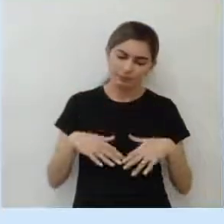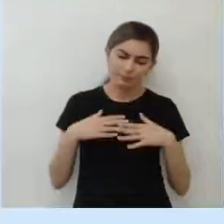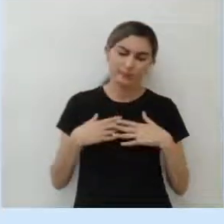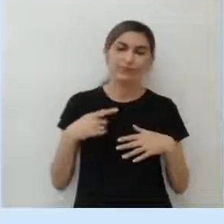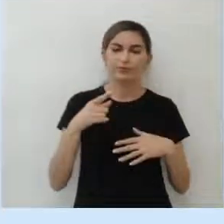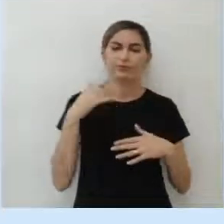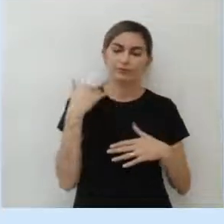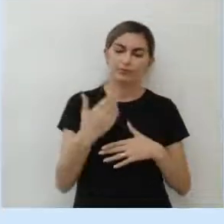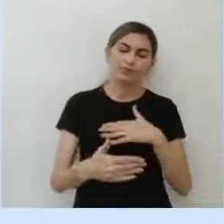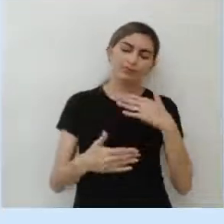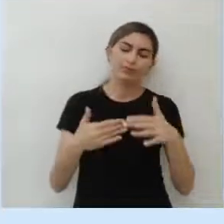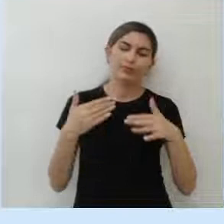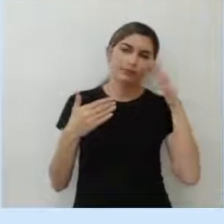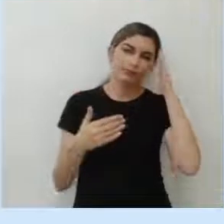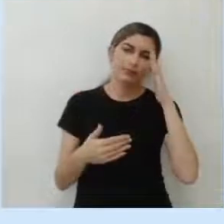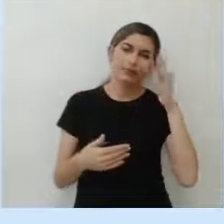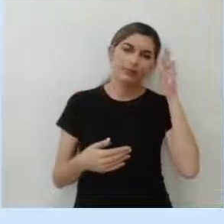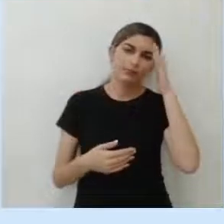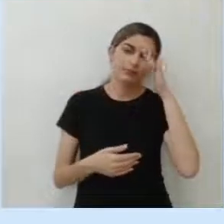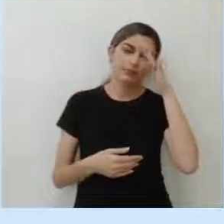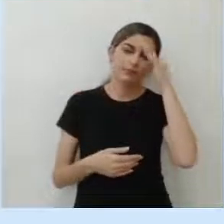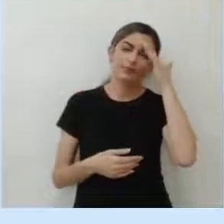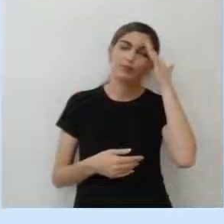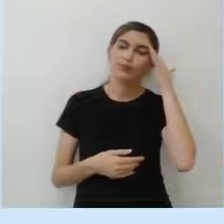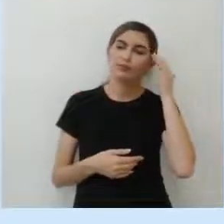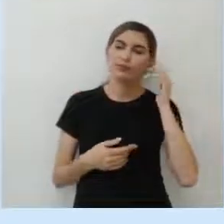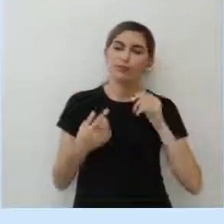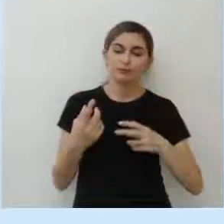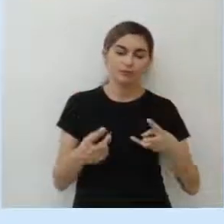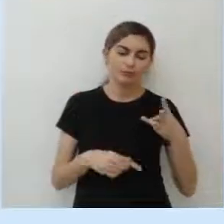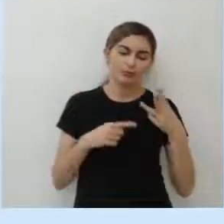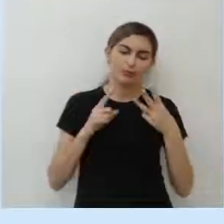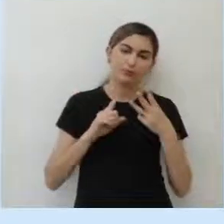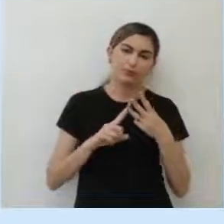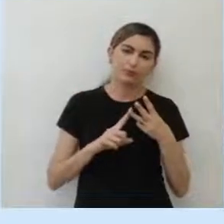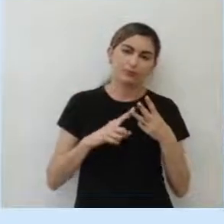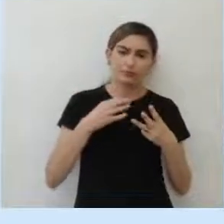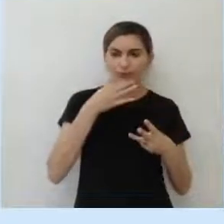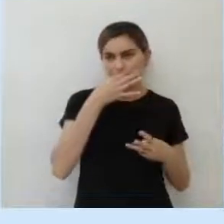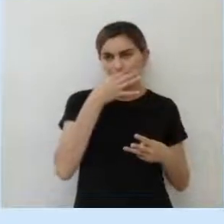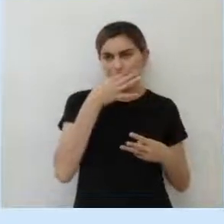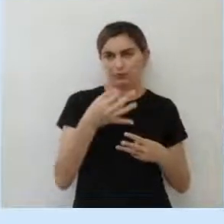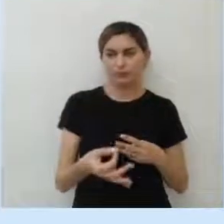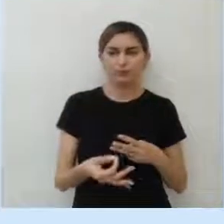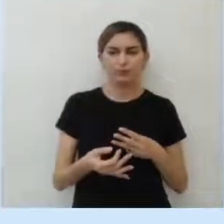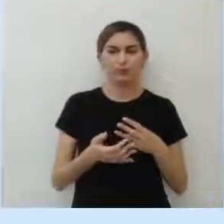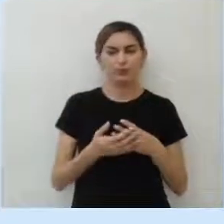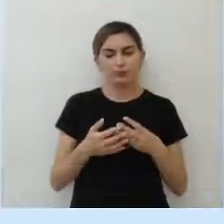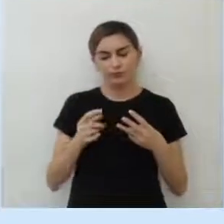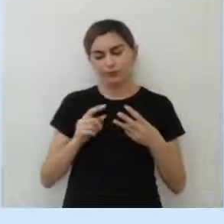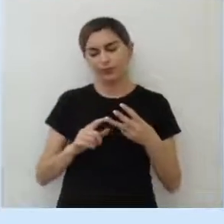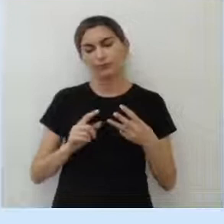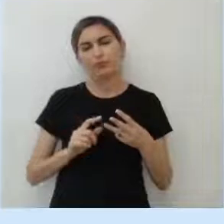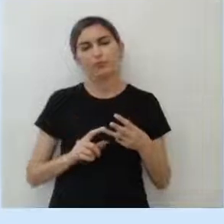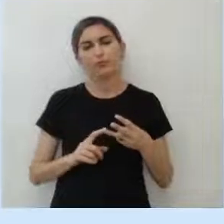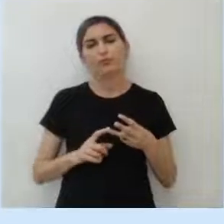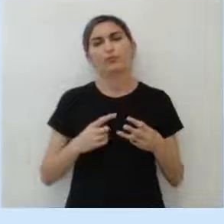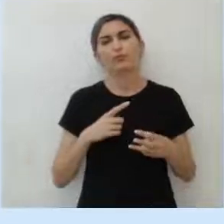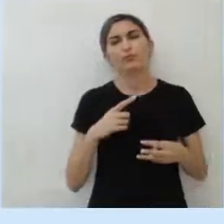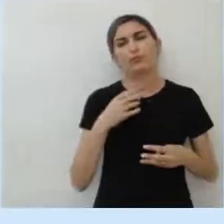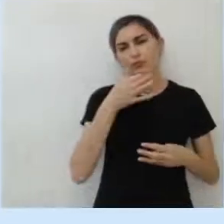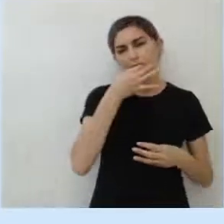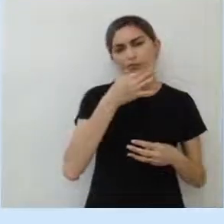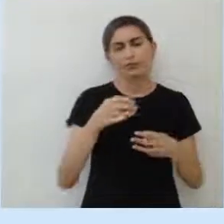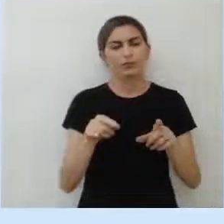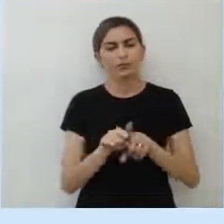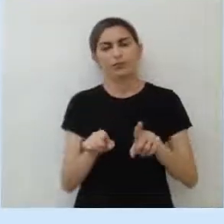vão entendendo isso, beleza? Vamos para a terceira dica, olha só. Terceira dica é uma dica também